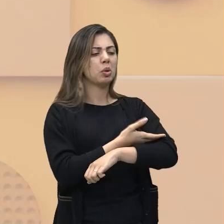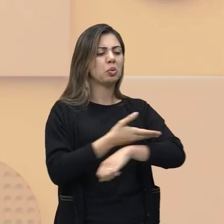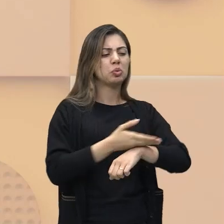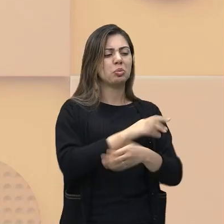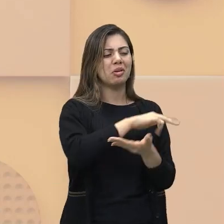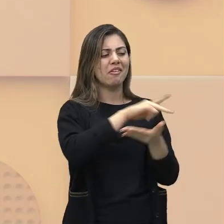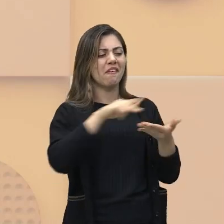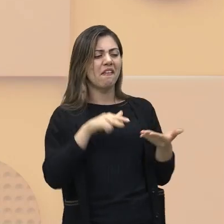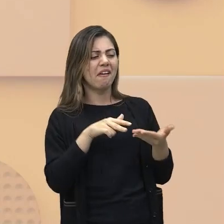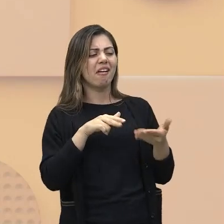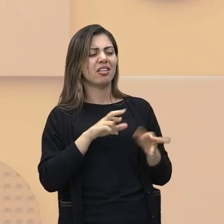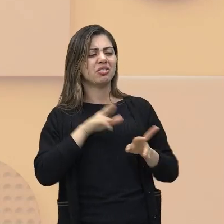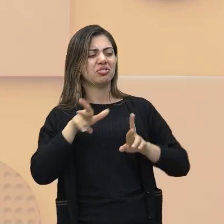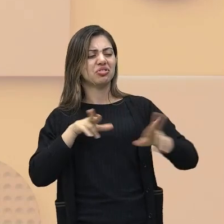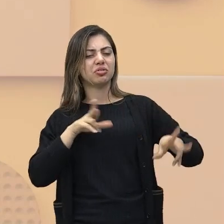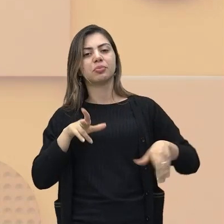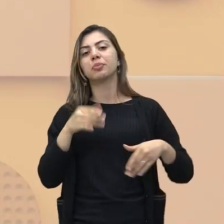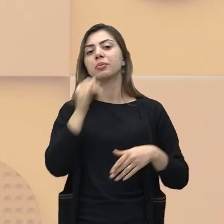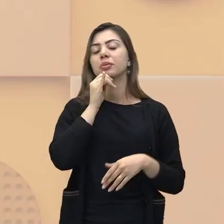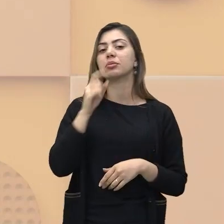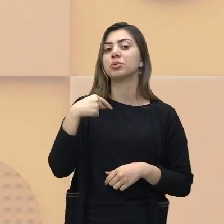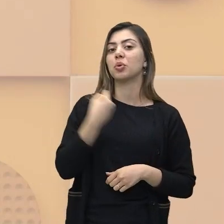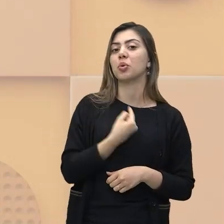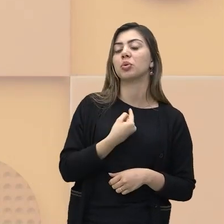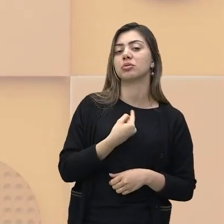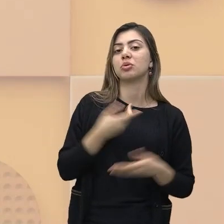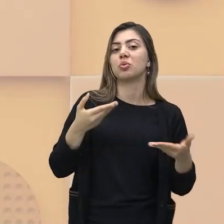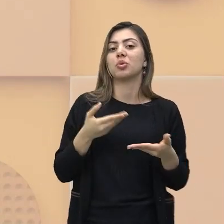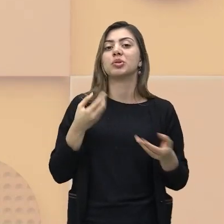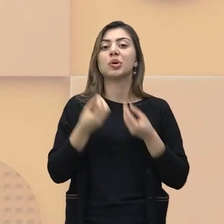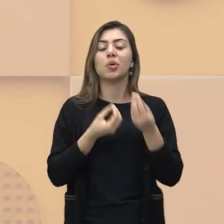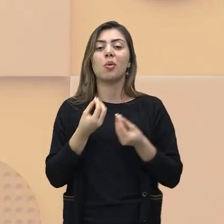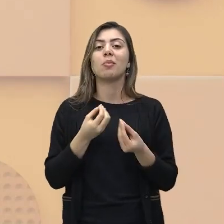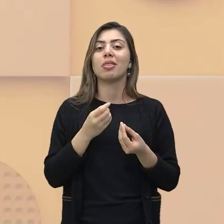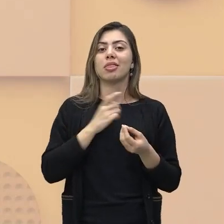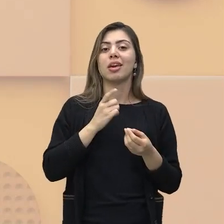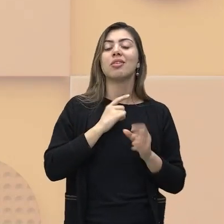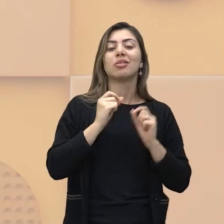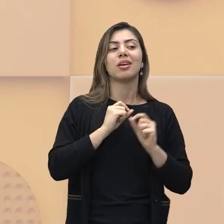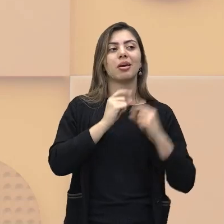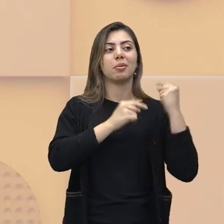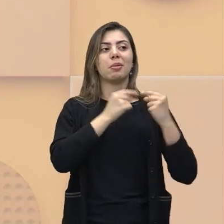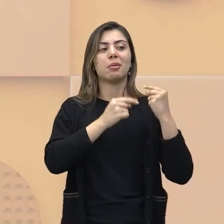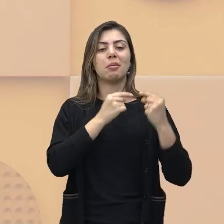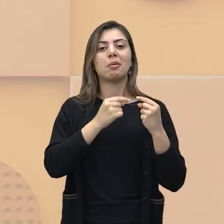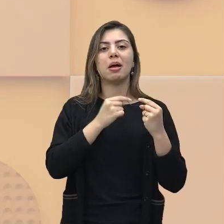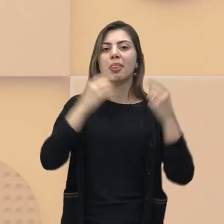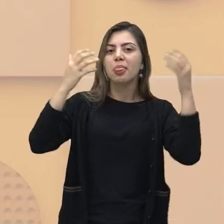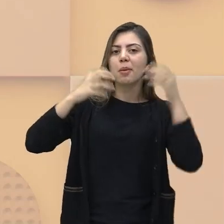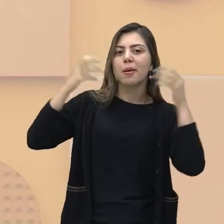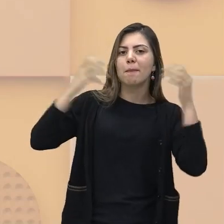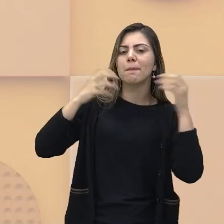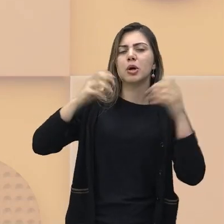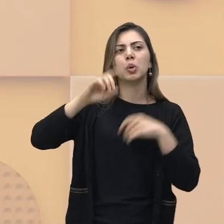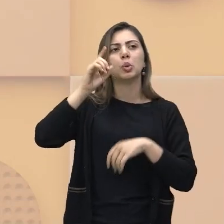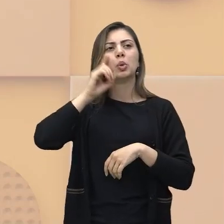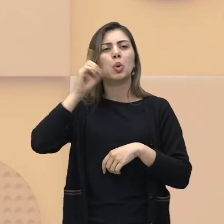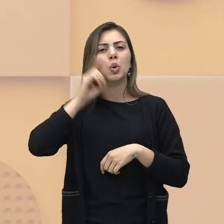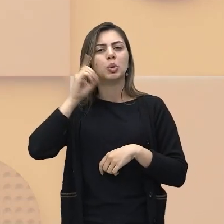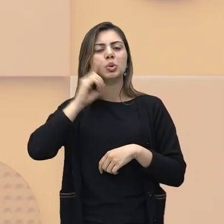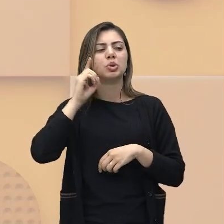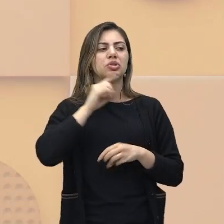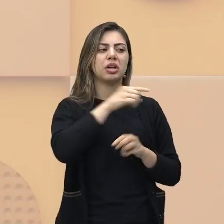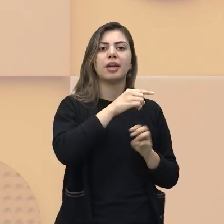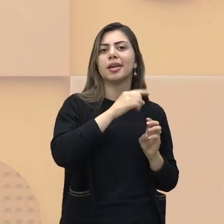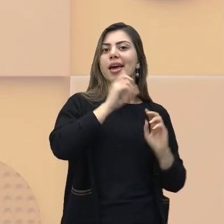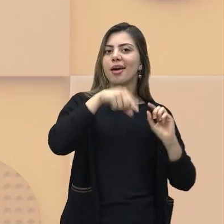exemplo, nós até hoje temos hábito de tomar muitos banhos por conta de que da nossa herança indígena. Enquanto o europeu, por conta da cultura deles, é diferente. Né?